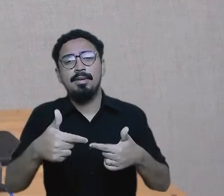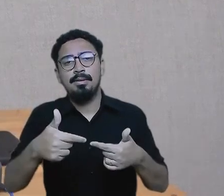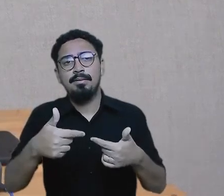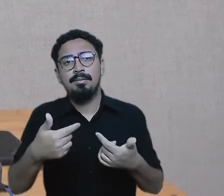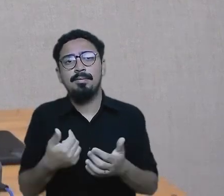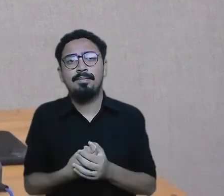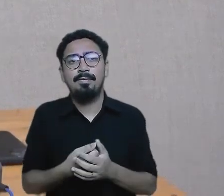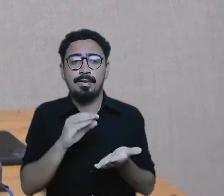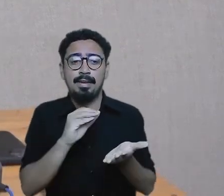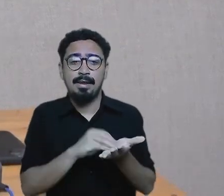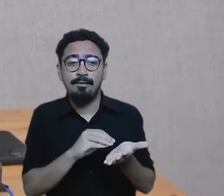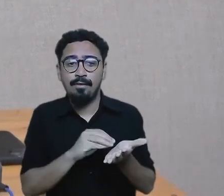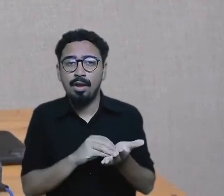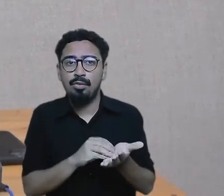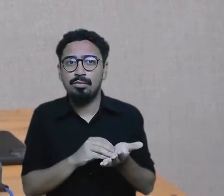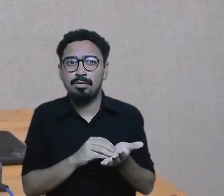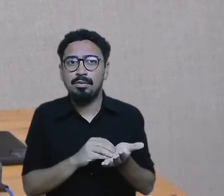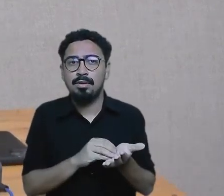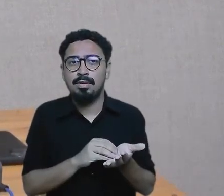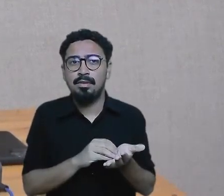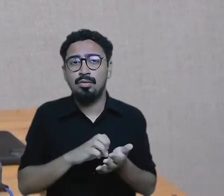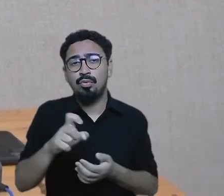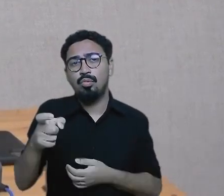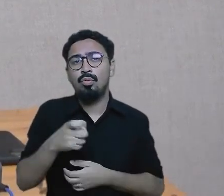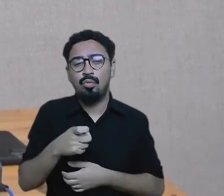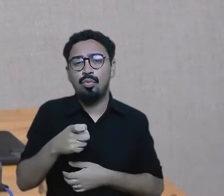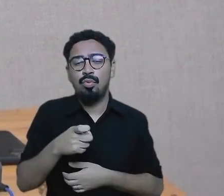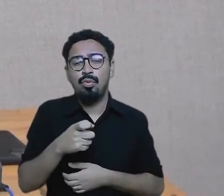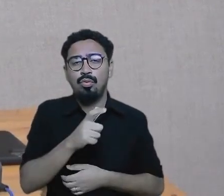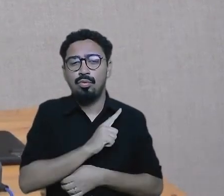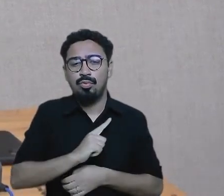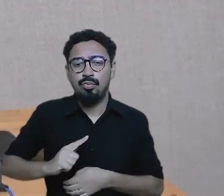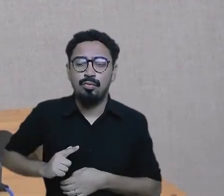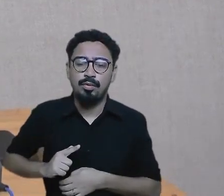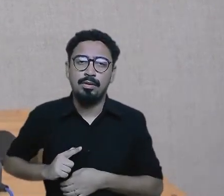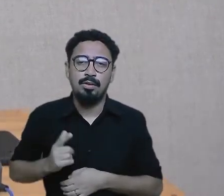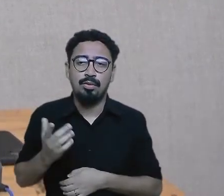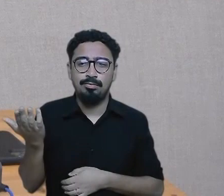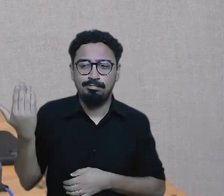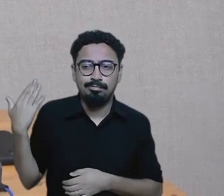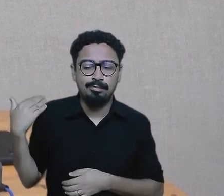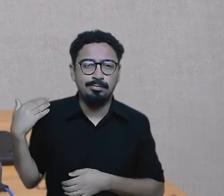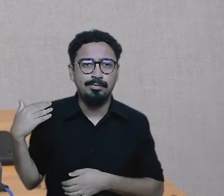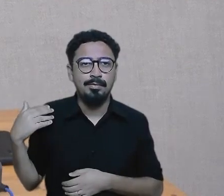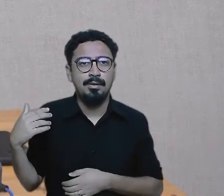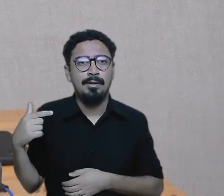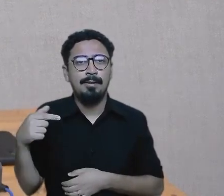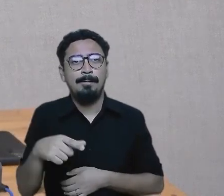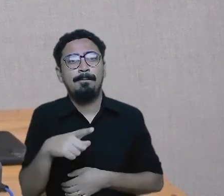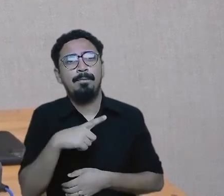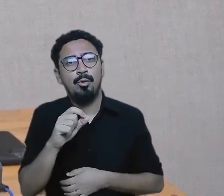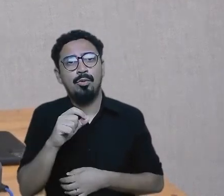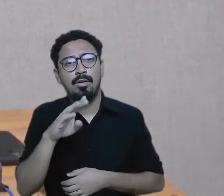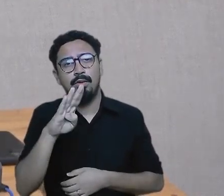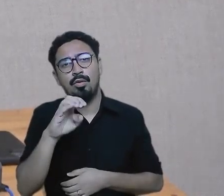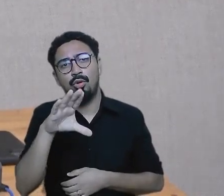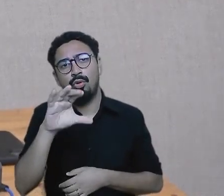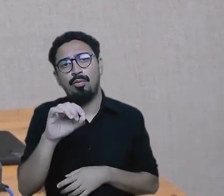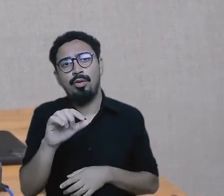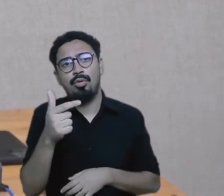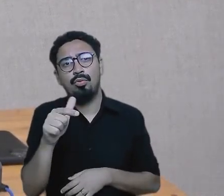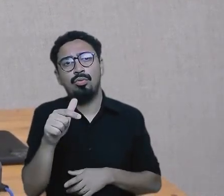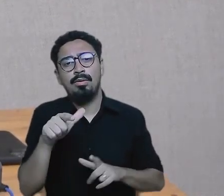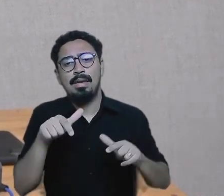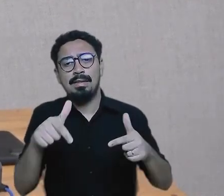de sensibilidade do ex-governador Rollemberg foi justamente isso você tinha uma decisão judicial como tem a dos becos e não teve o diálogo